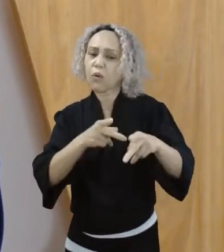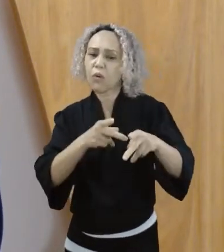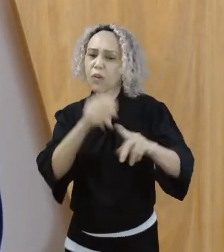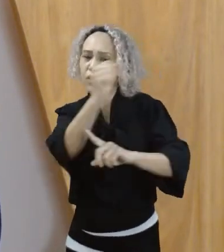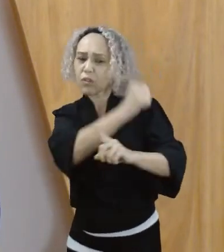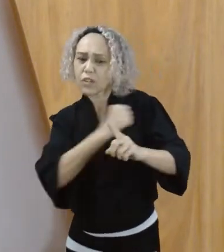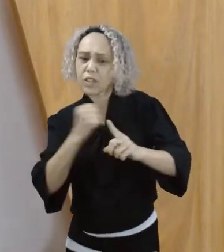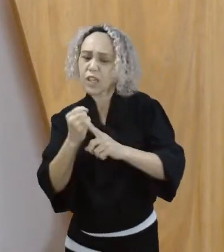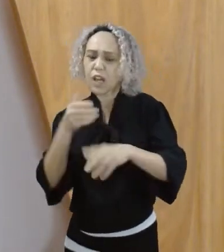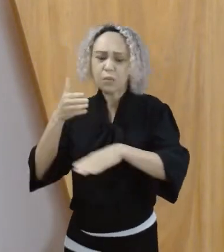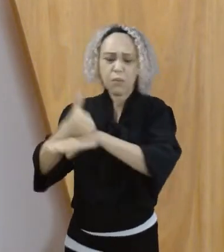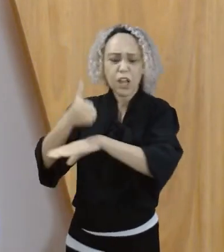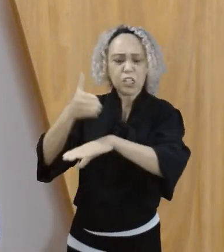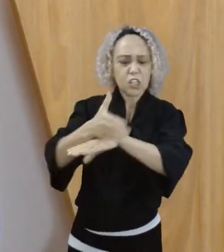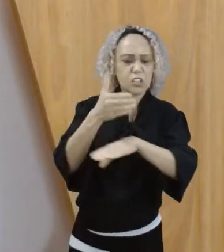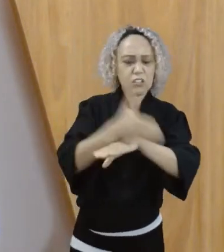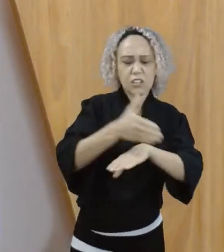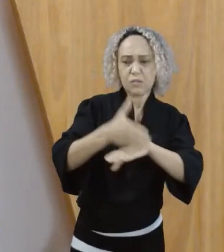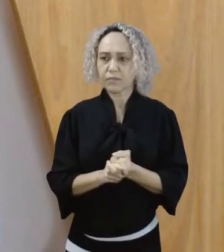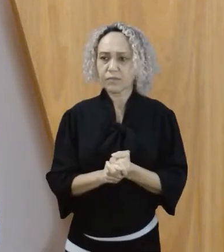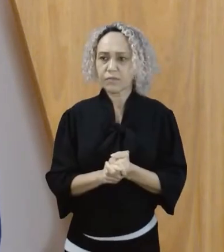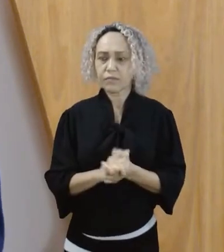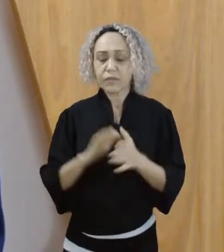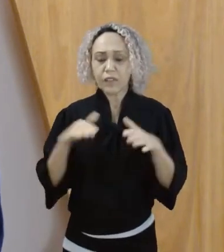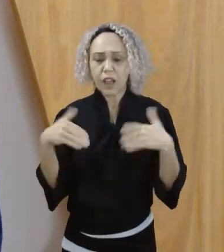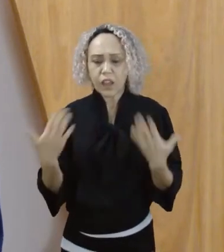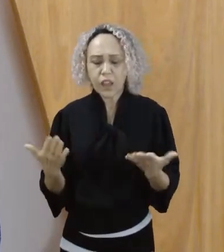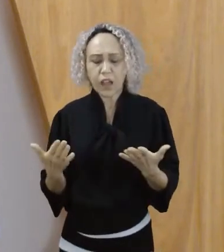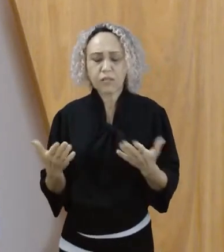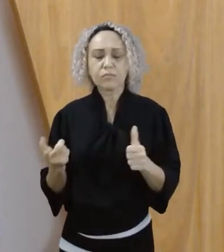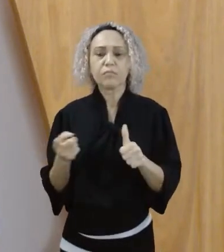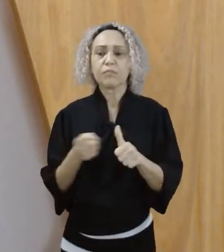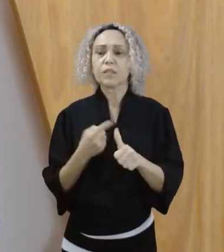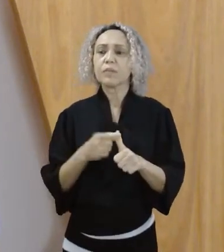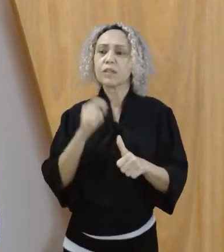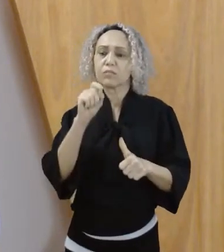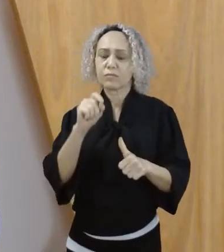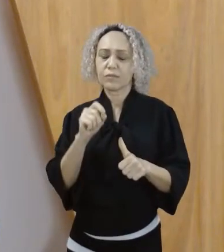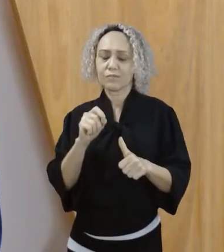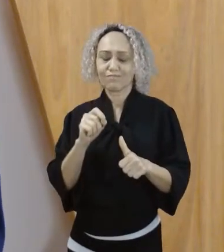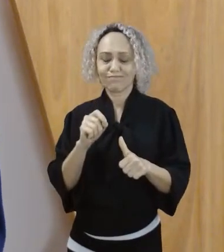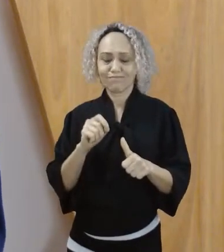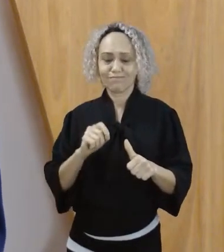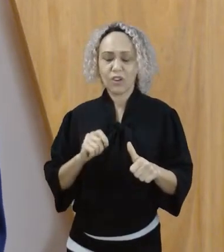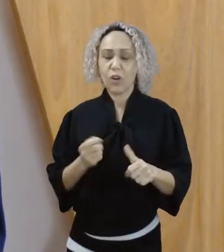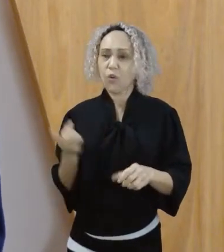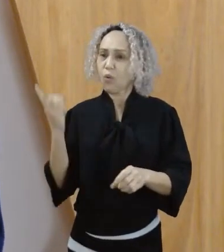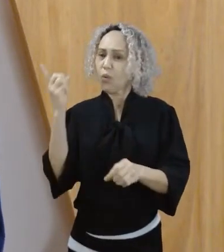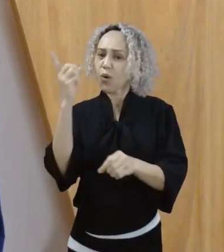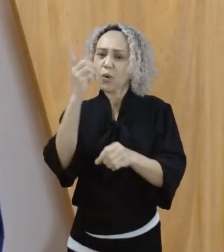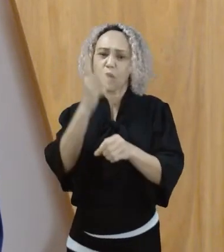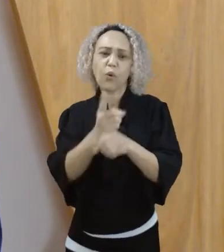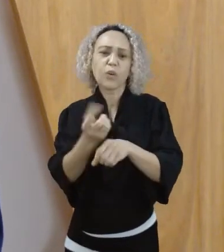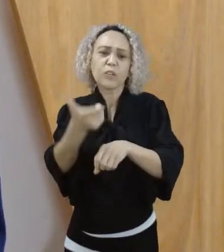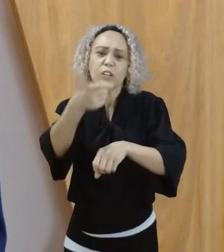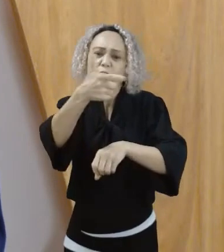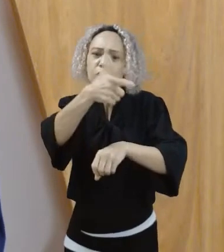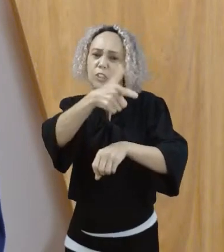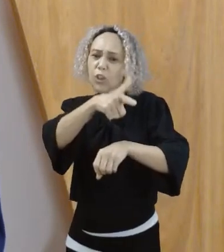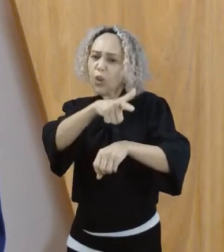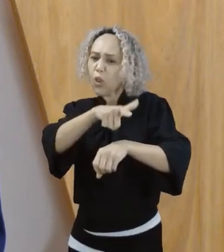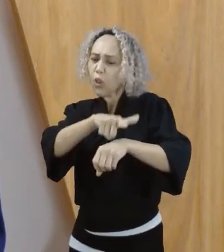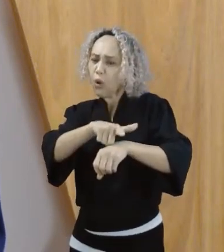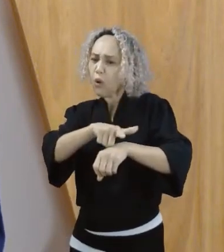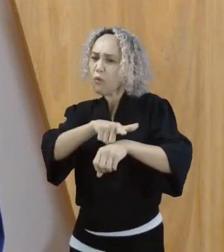a participação social junto a outros países então foi em primeiro lugar um reencontro um reencontro de entidades que há muito